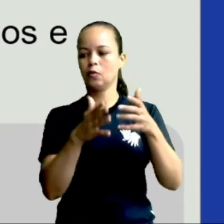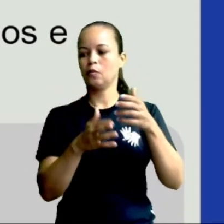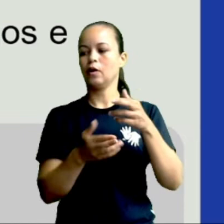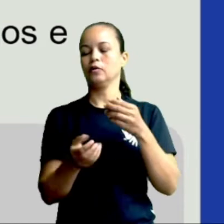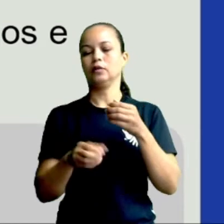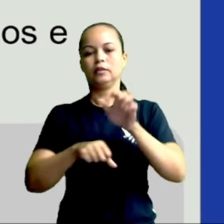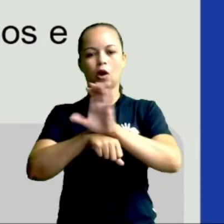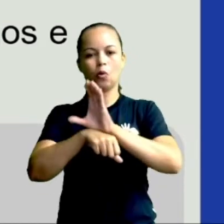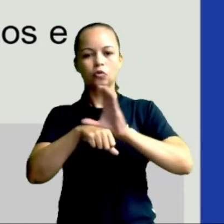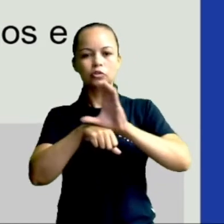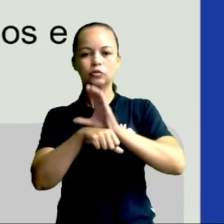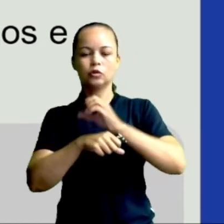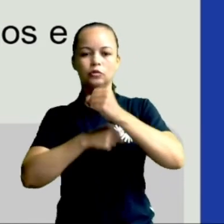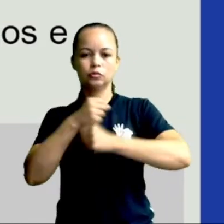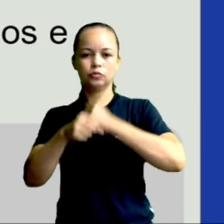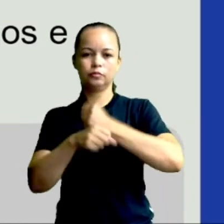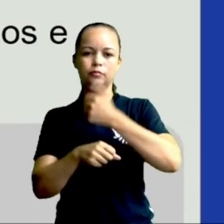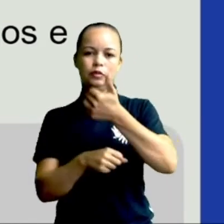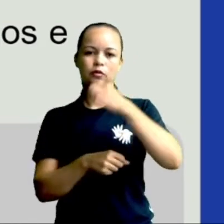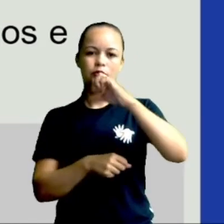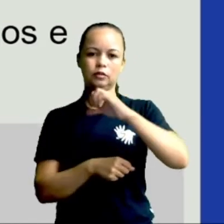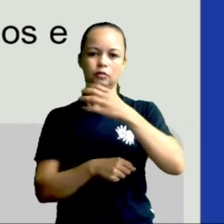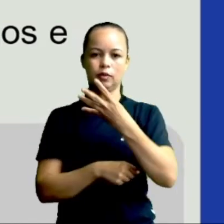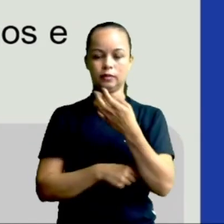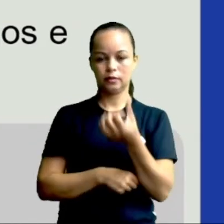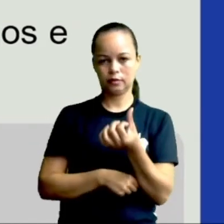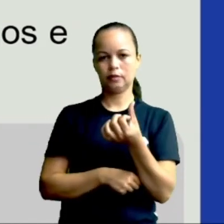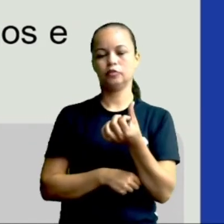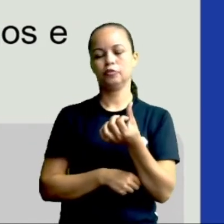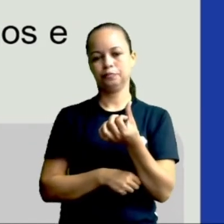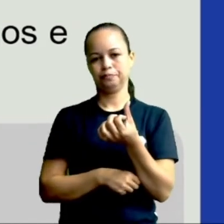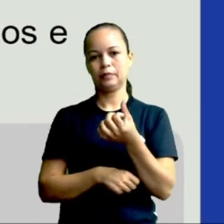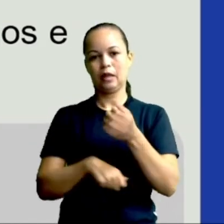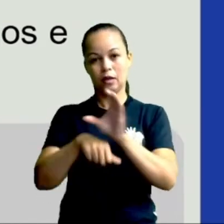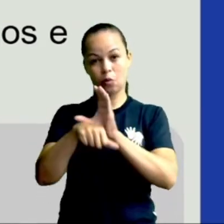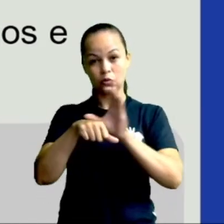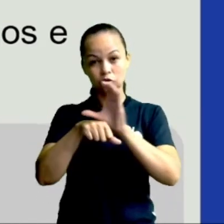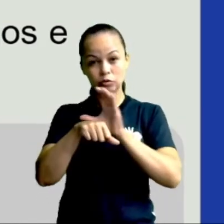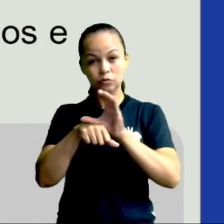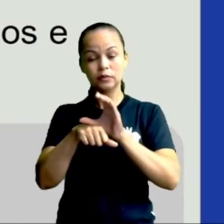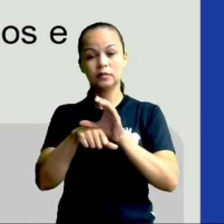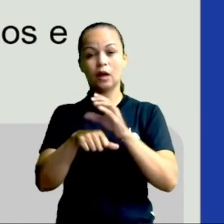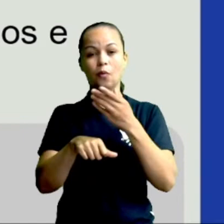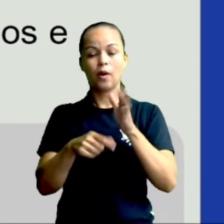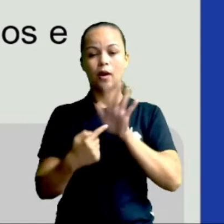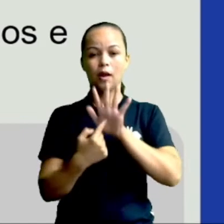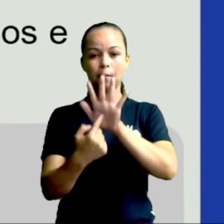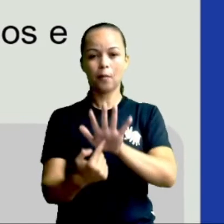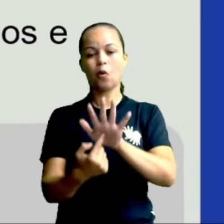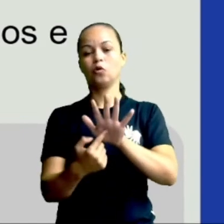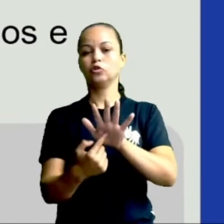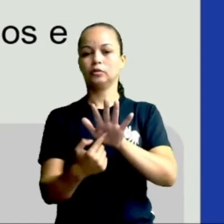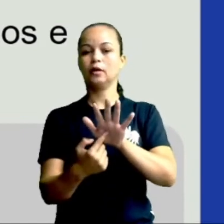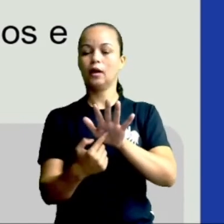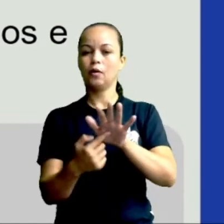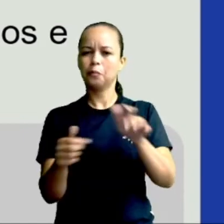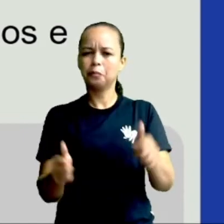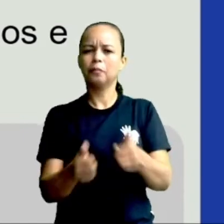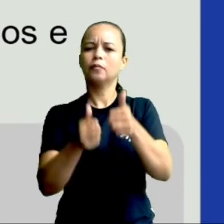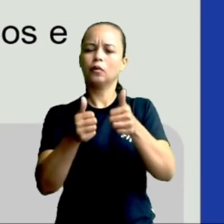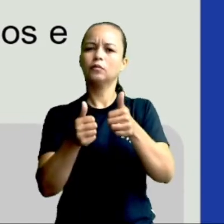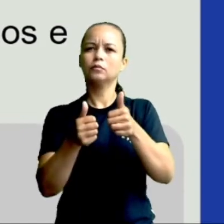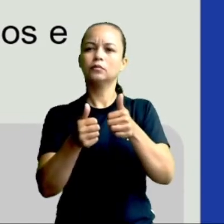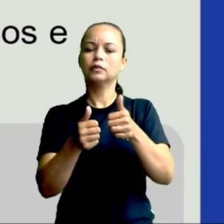de 1946. Então, essa Constituição de 1946, ela traz um ponto muito positivo,